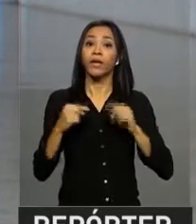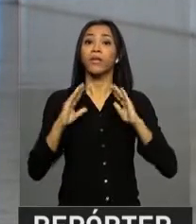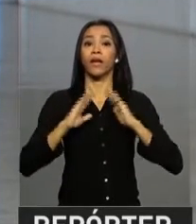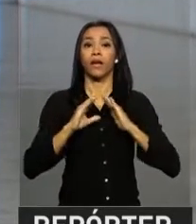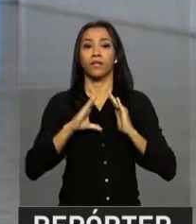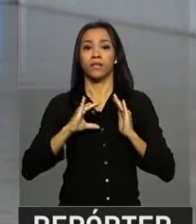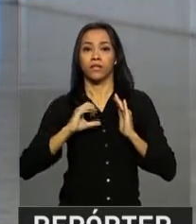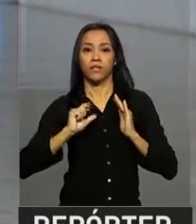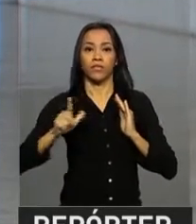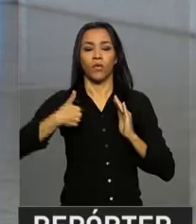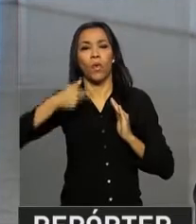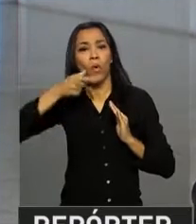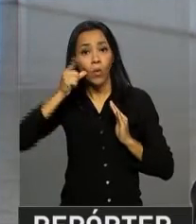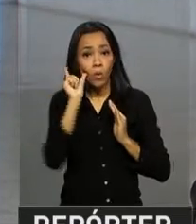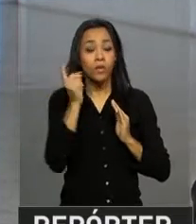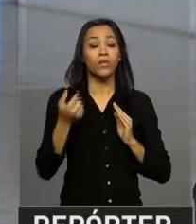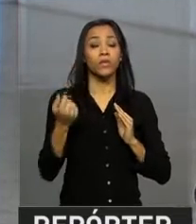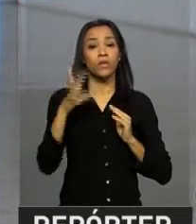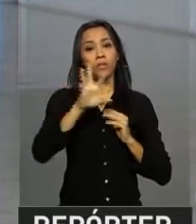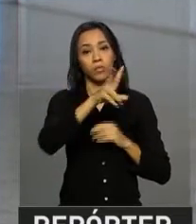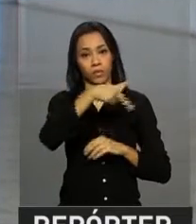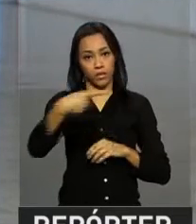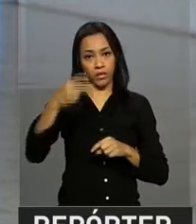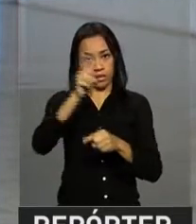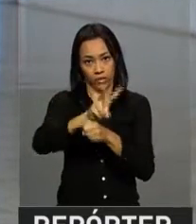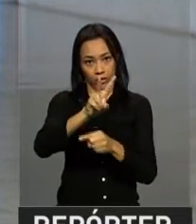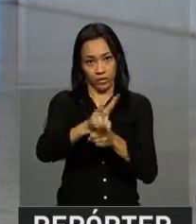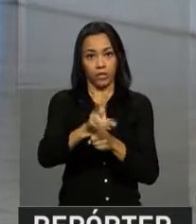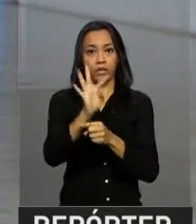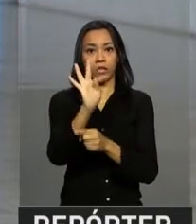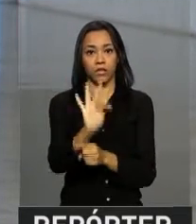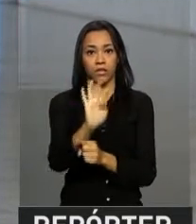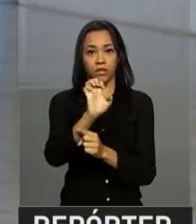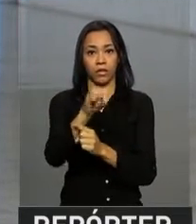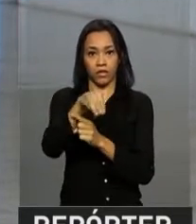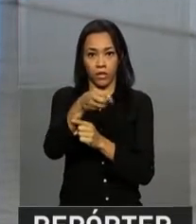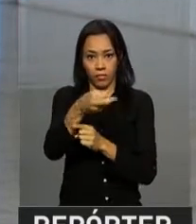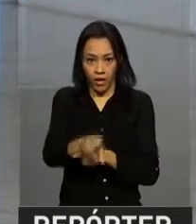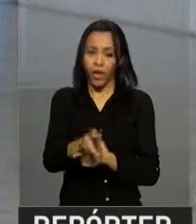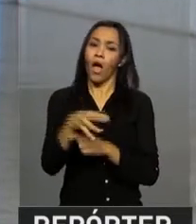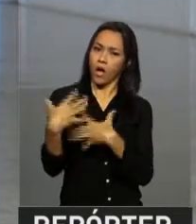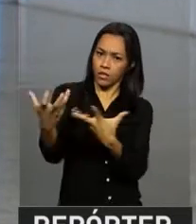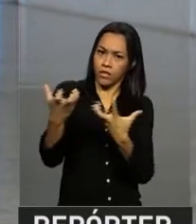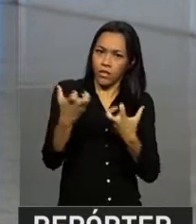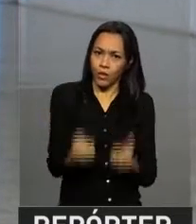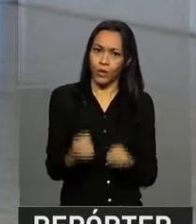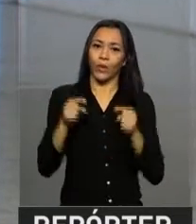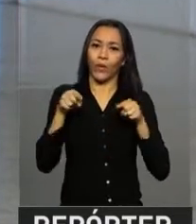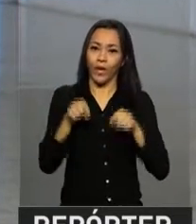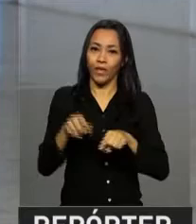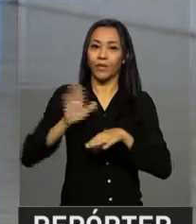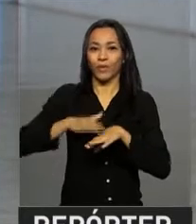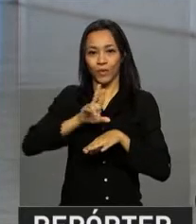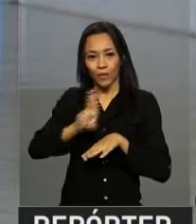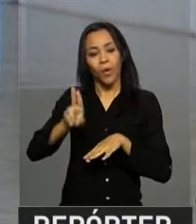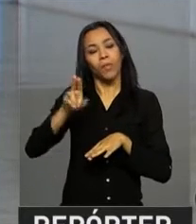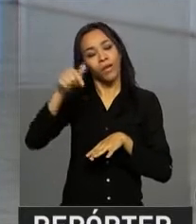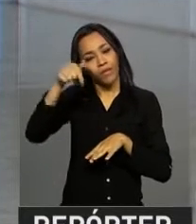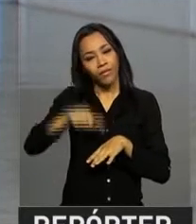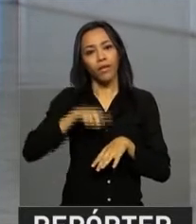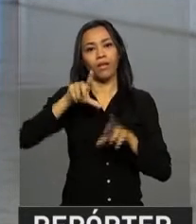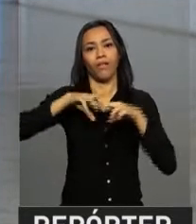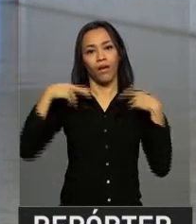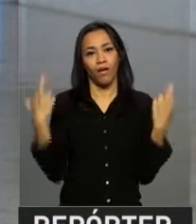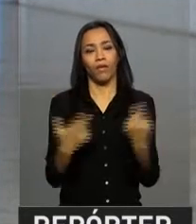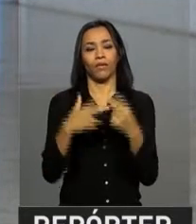Ontem, o presidente interino Michel Temer convidou Pedro Parente para o cargo. Ele aceitou essa indicação. Os dois se reuniram aqui